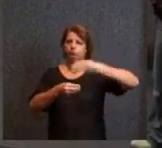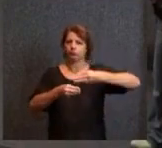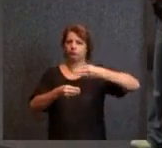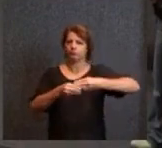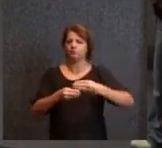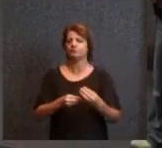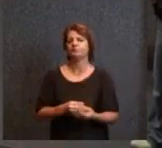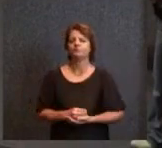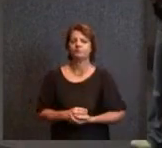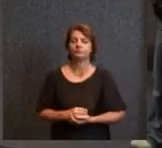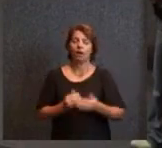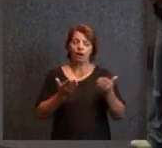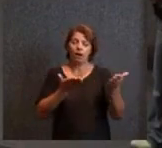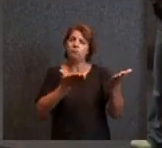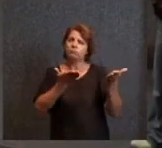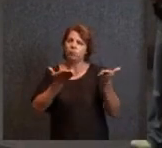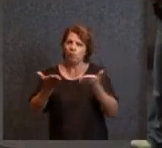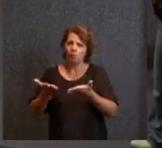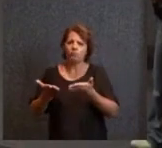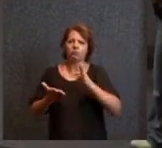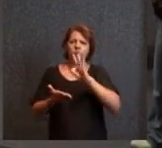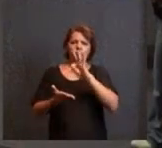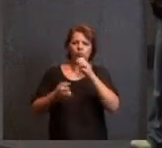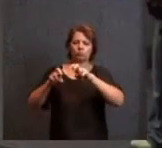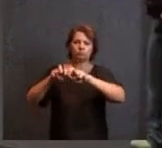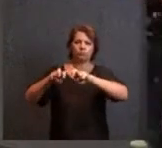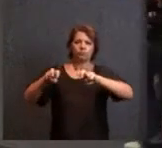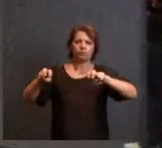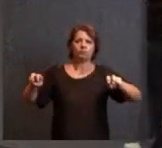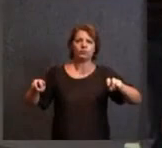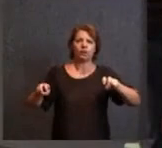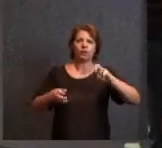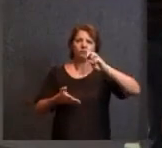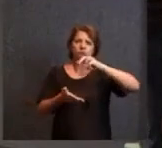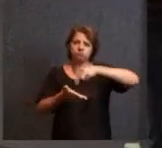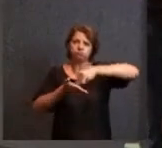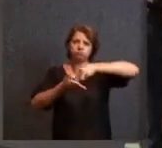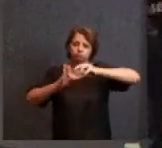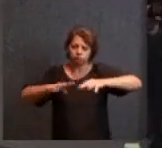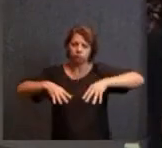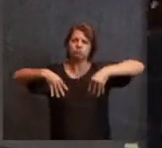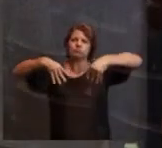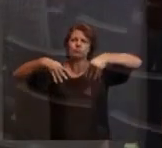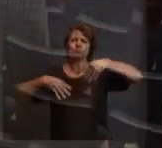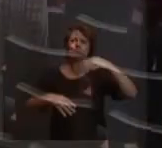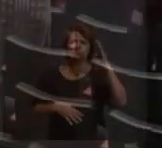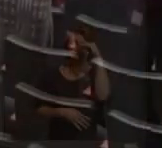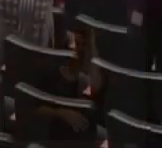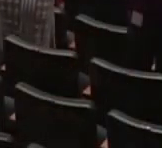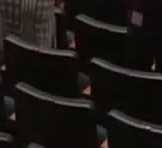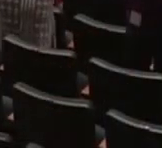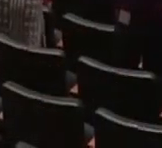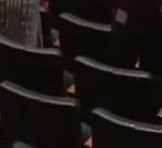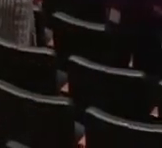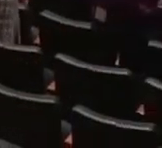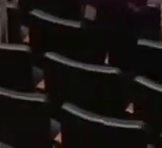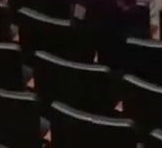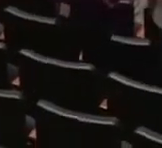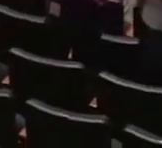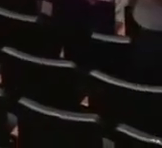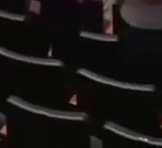Neste momento, convidamos todos os presentes para ficarem de pé para a execução do Hino Nacional Brasileiro.